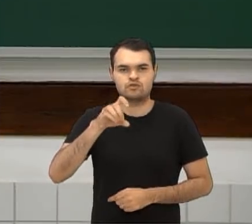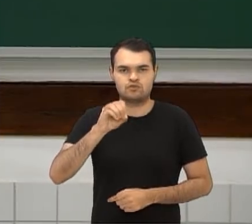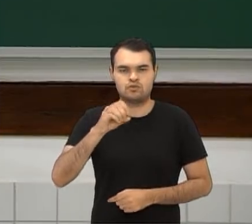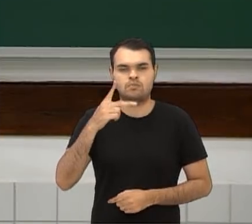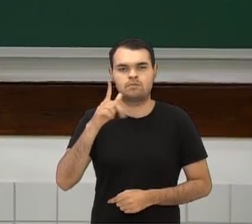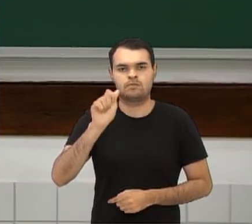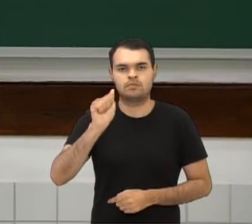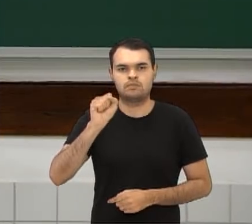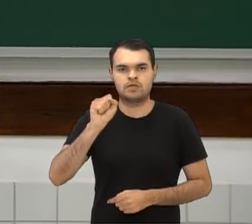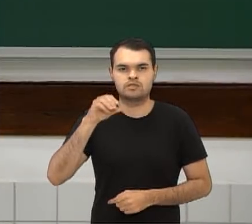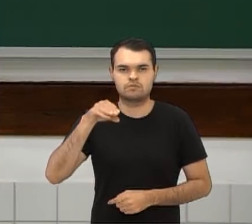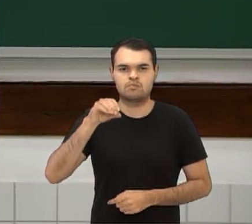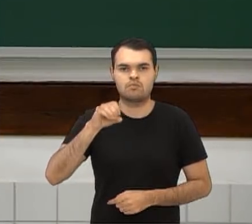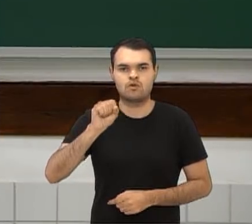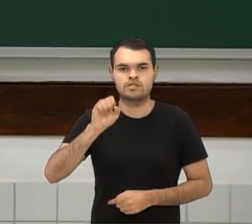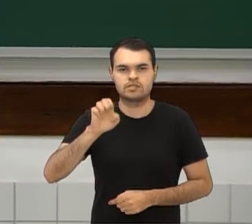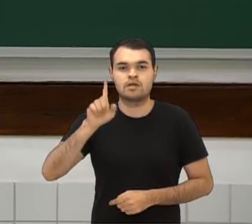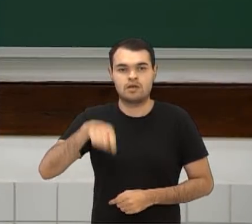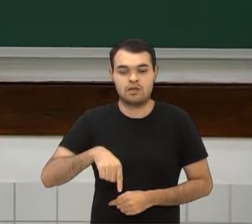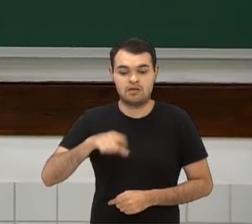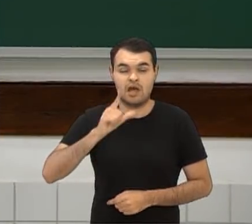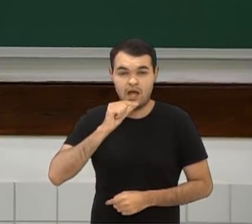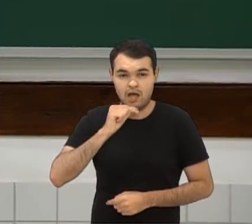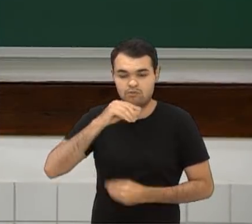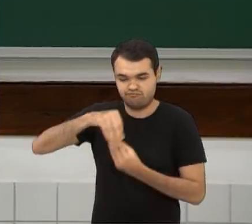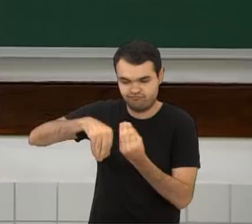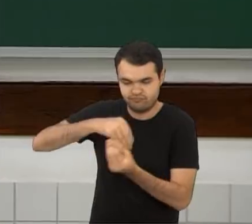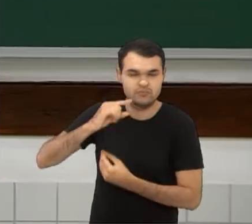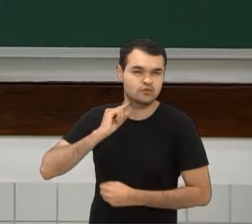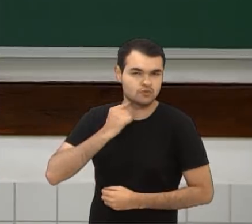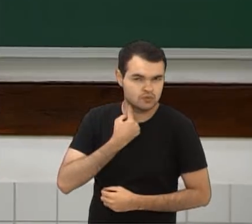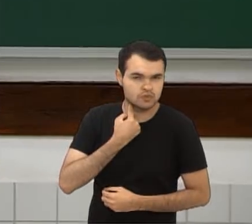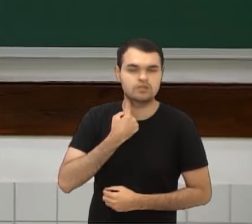por água e alimentos contaminados com o